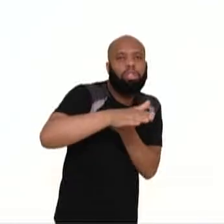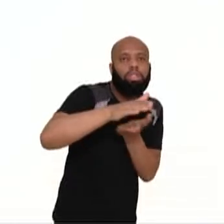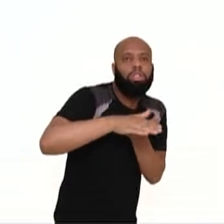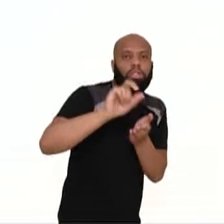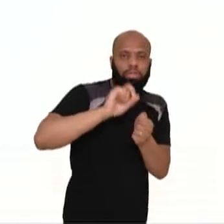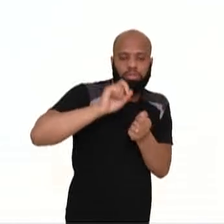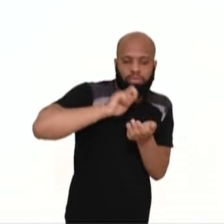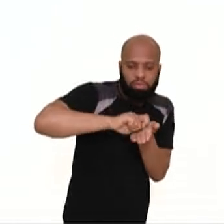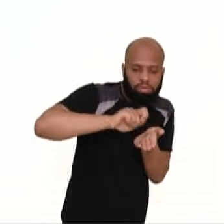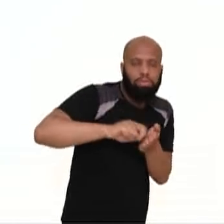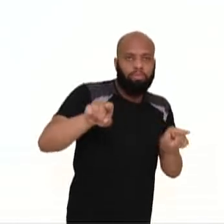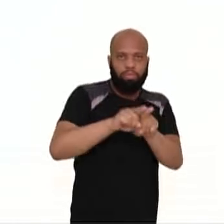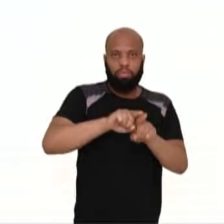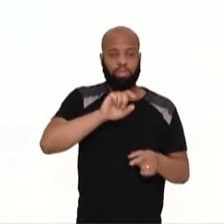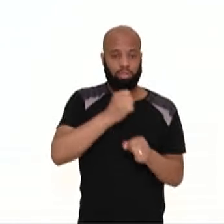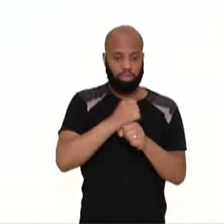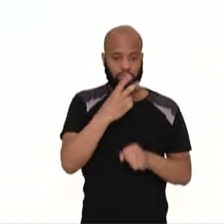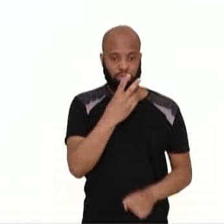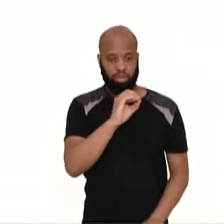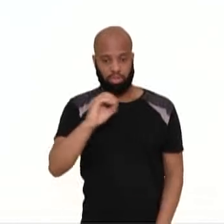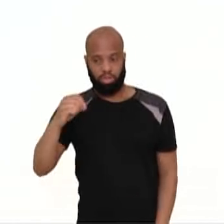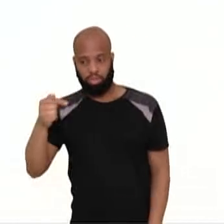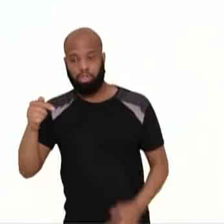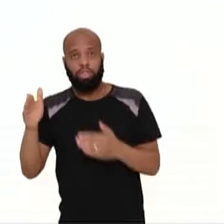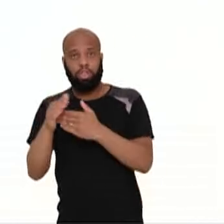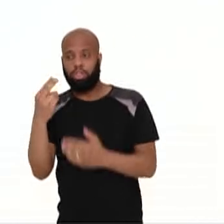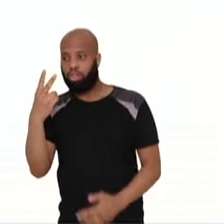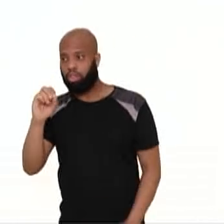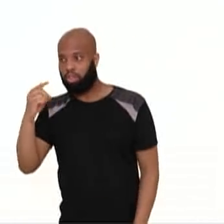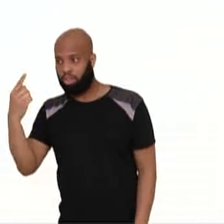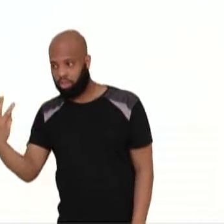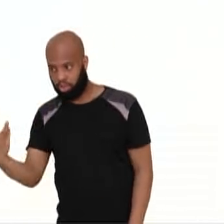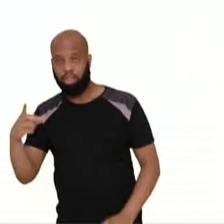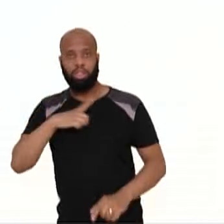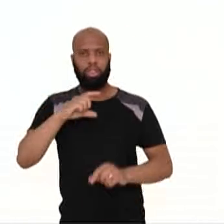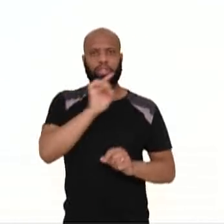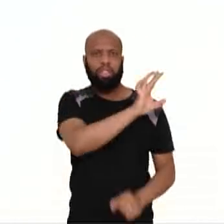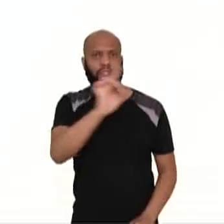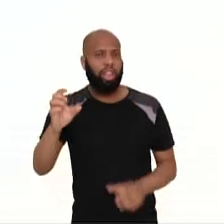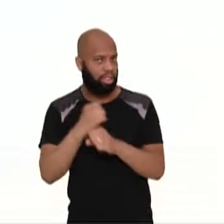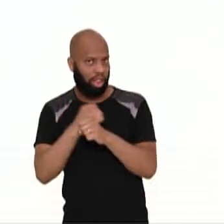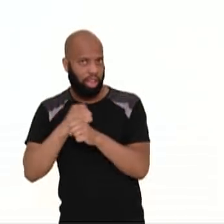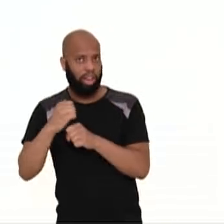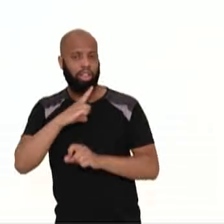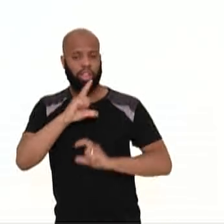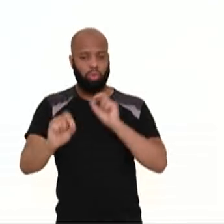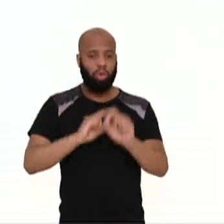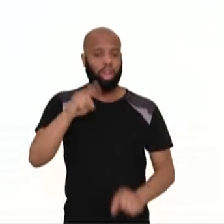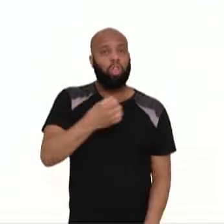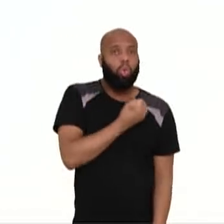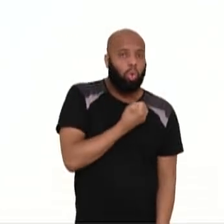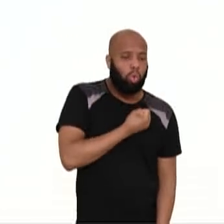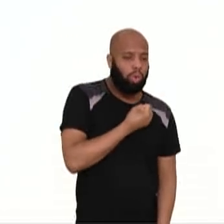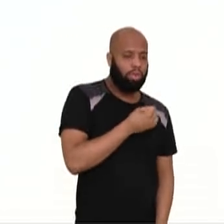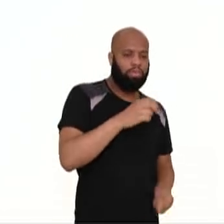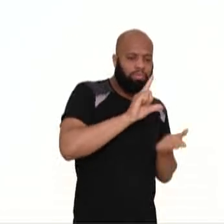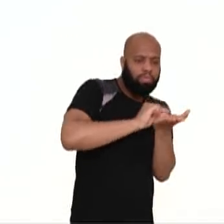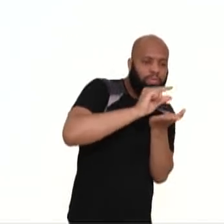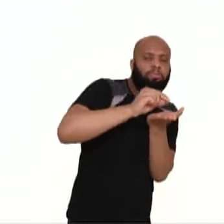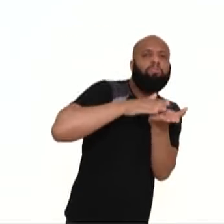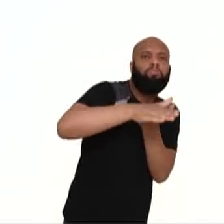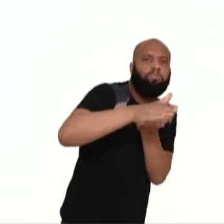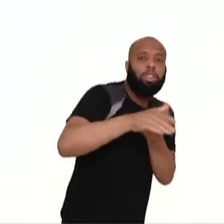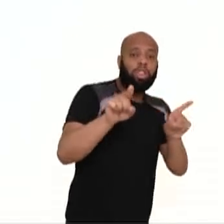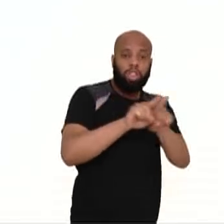eles estipularam ali, ó, de 2007 até 2013. E cada ano vai ter um número de artigos publicados e a